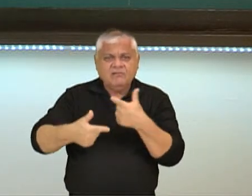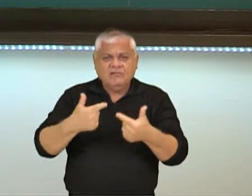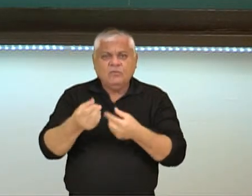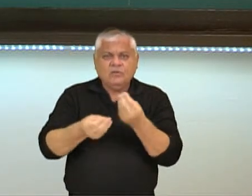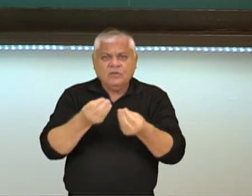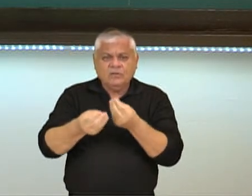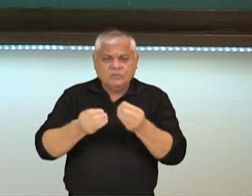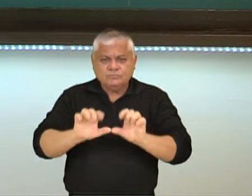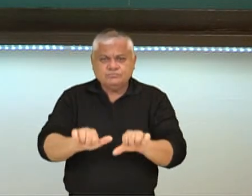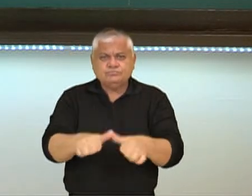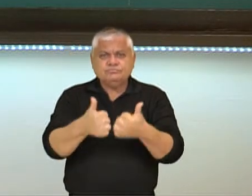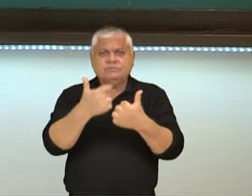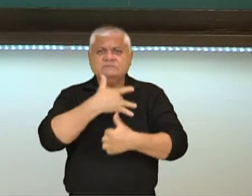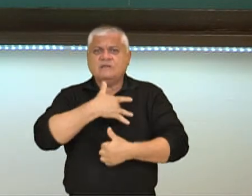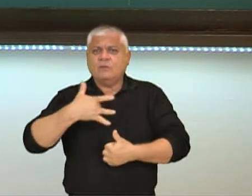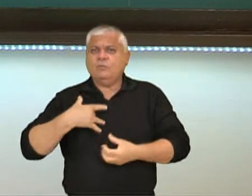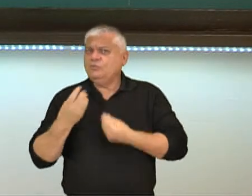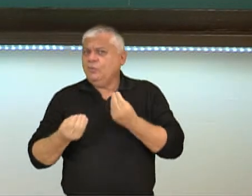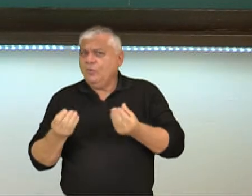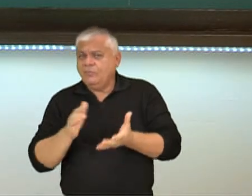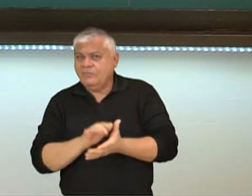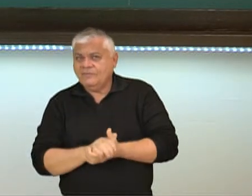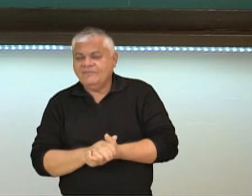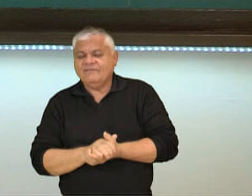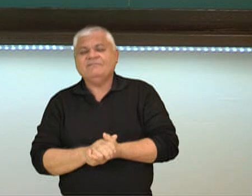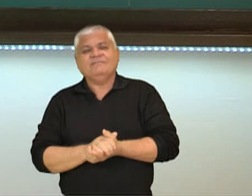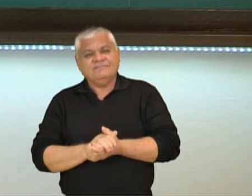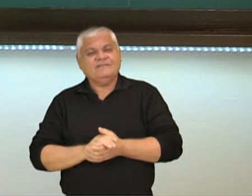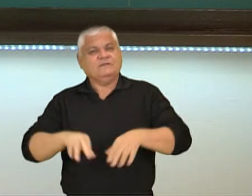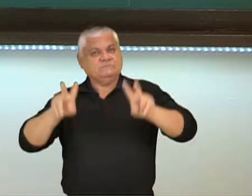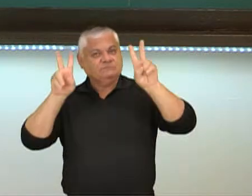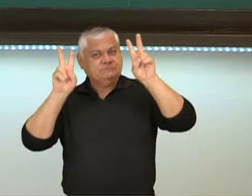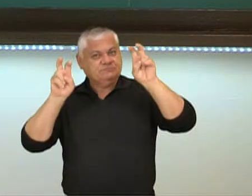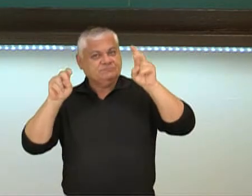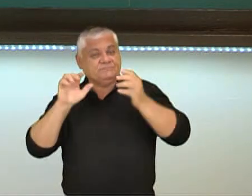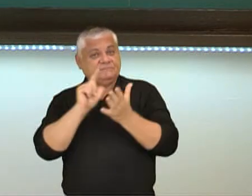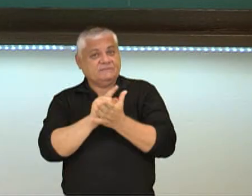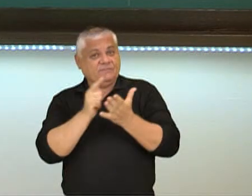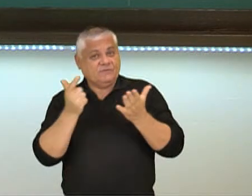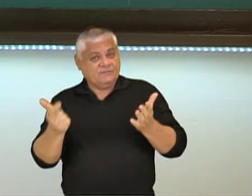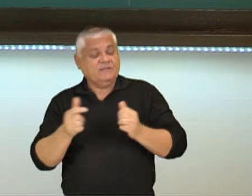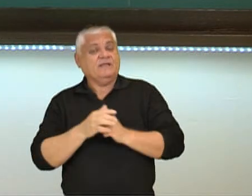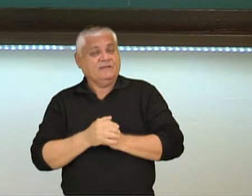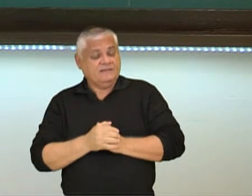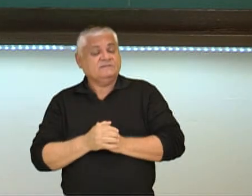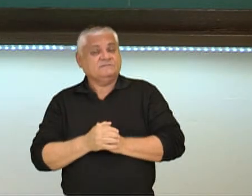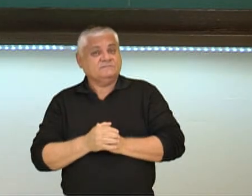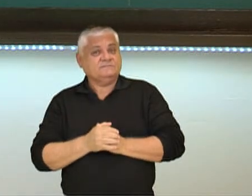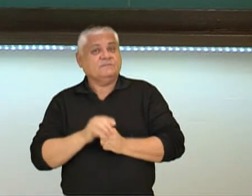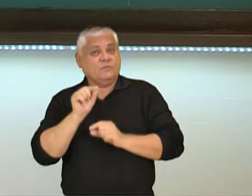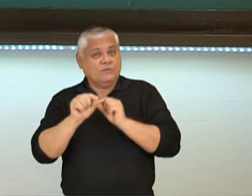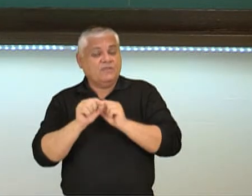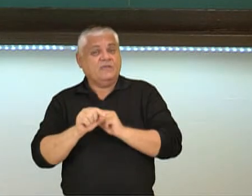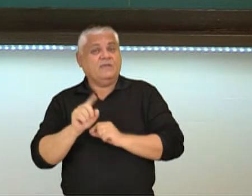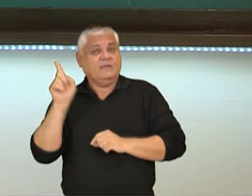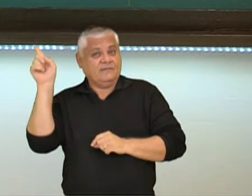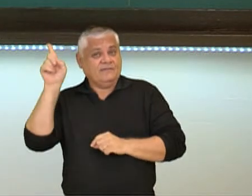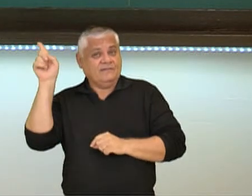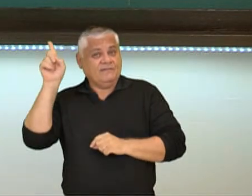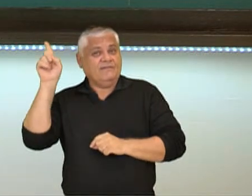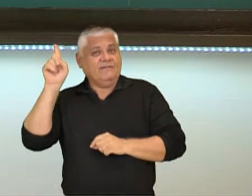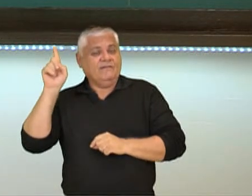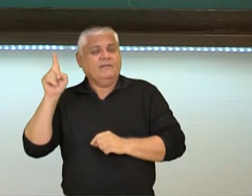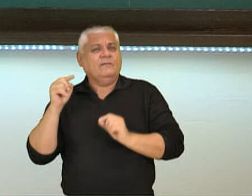trazendo informações a respeito. Então, a reportagem, como nós vimos aqui em slides anteriores, aqui agora, a